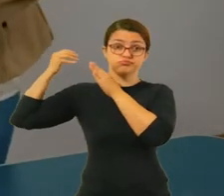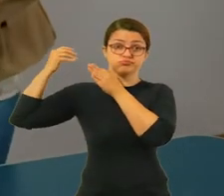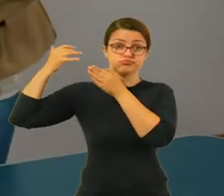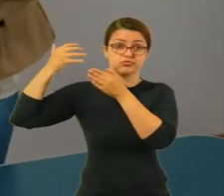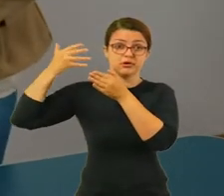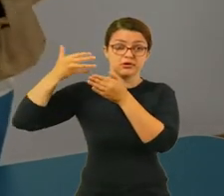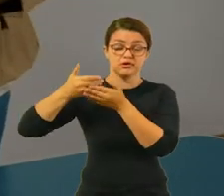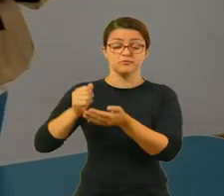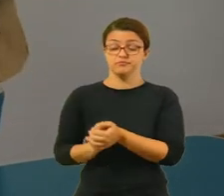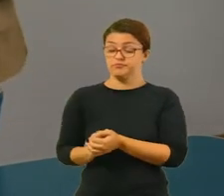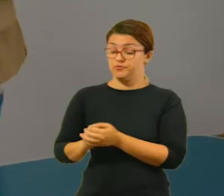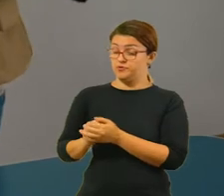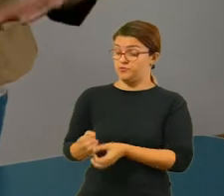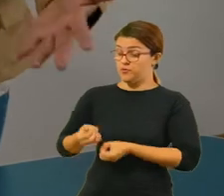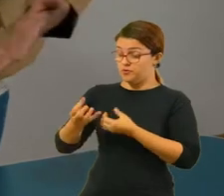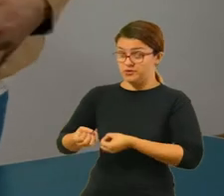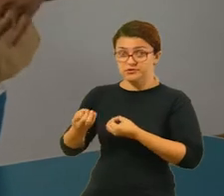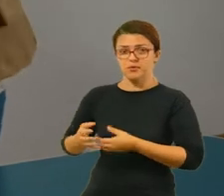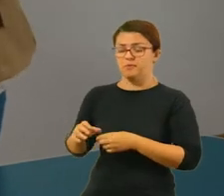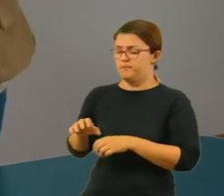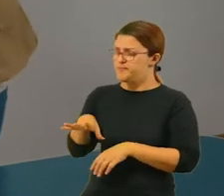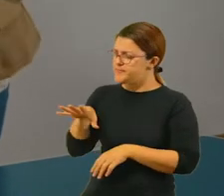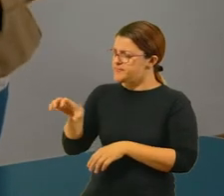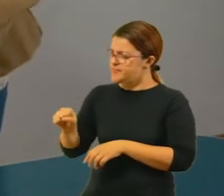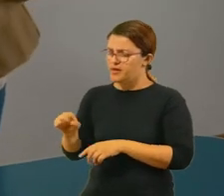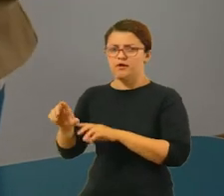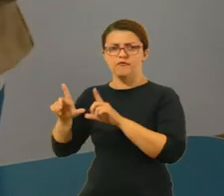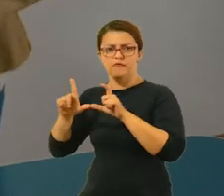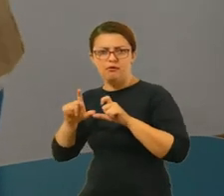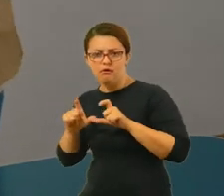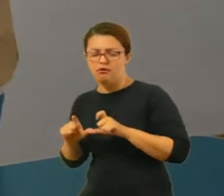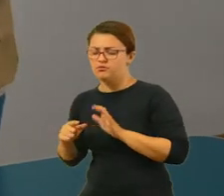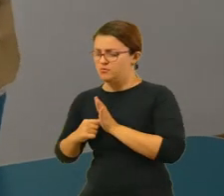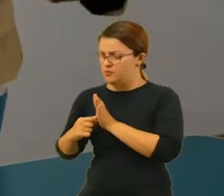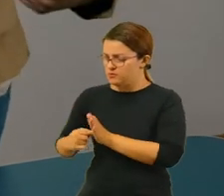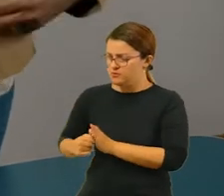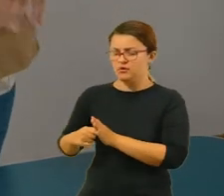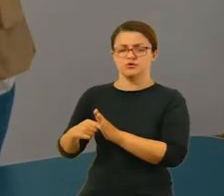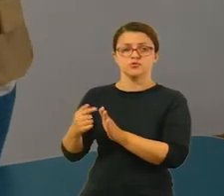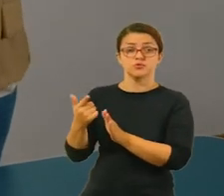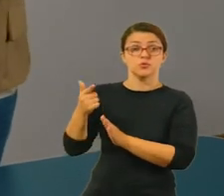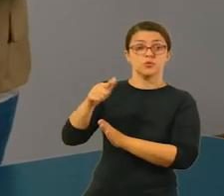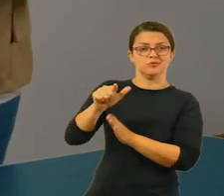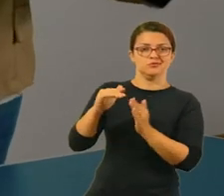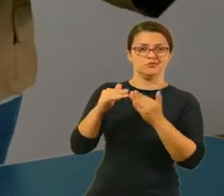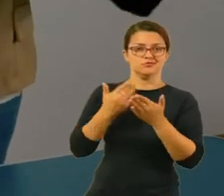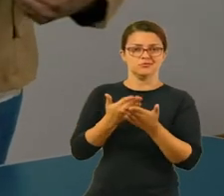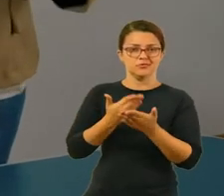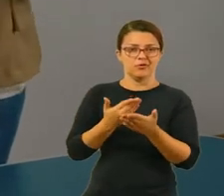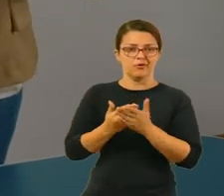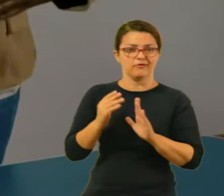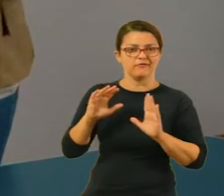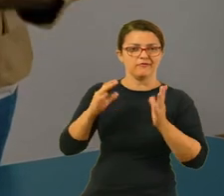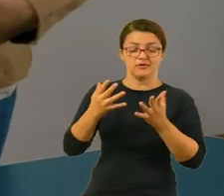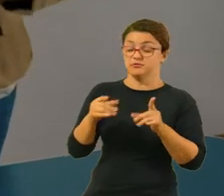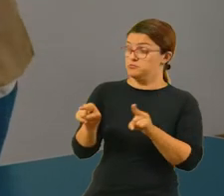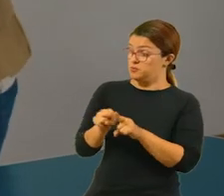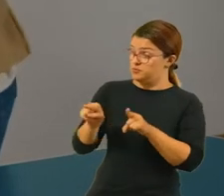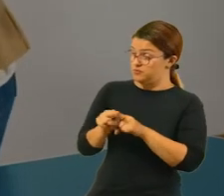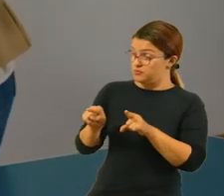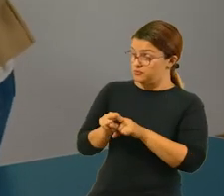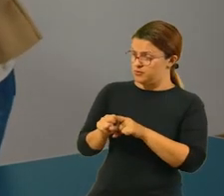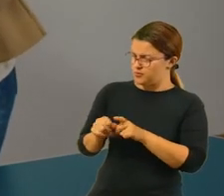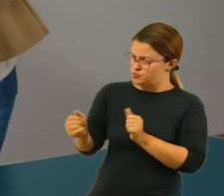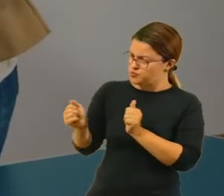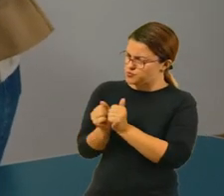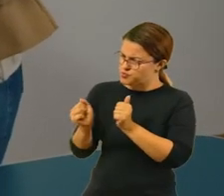de informação. Então você pode pegar fotos dela em festas juninas anteriores, em outras escolas, ou até fotos das